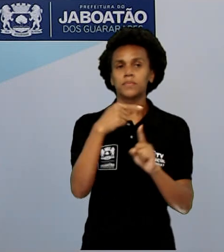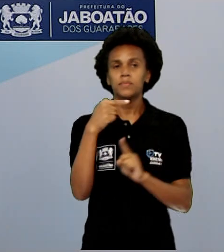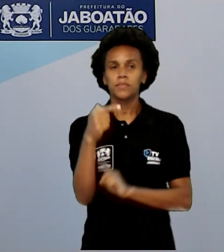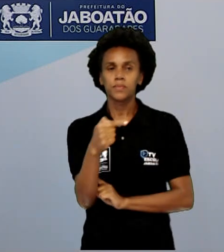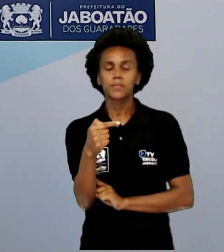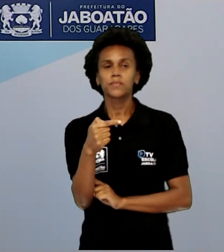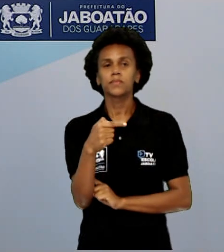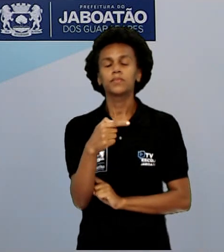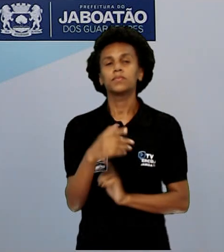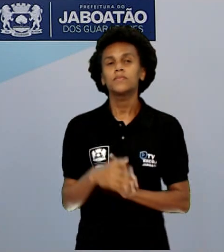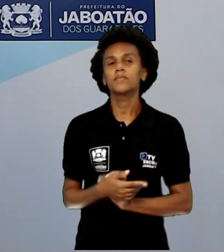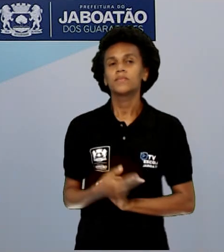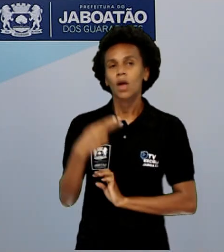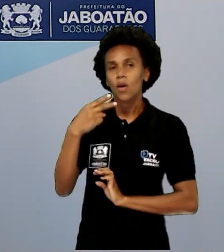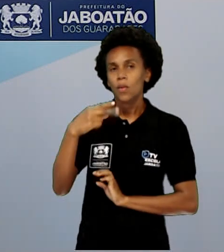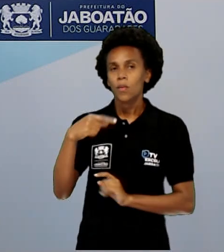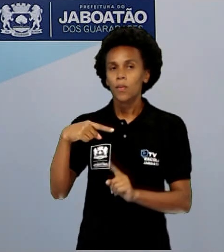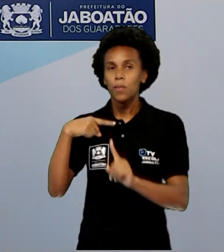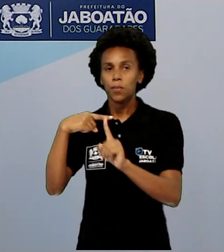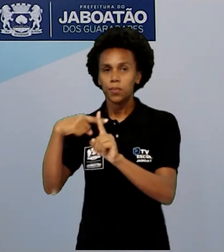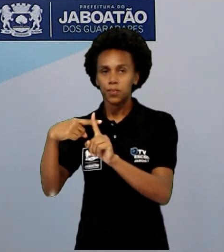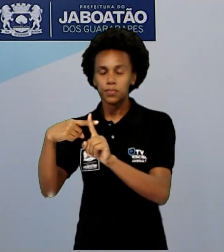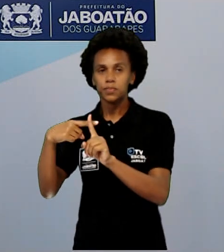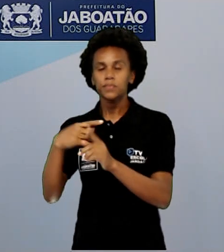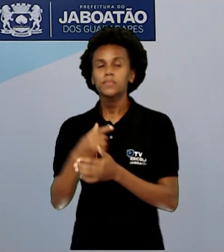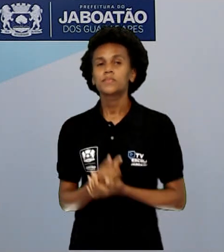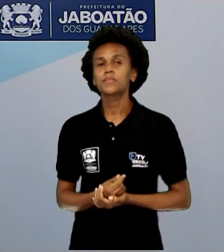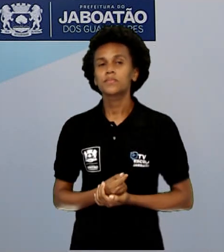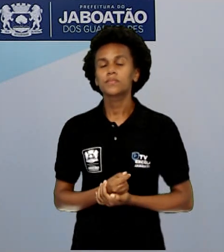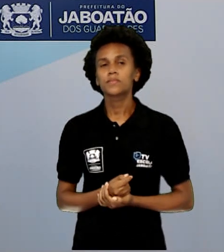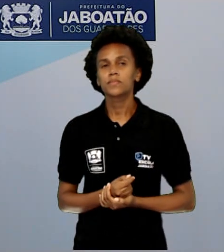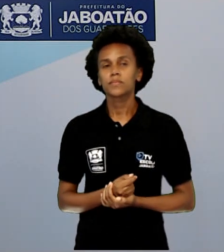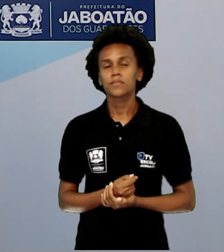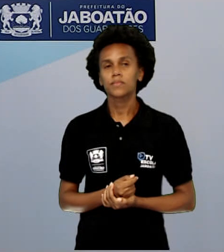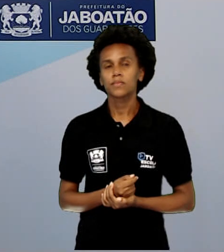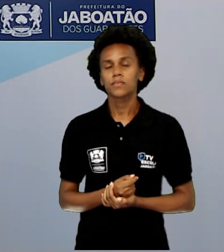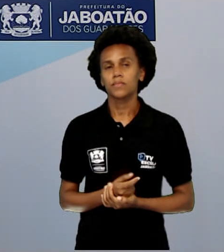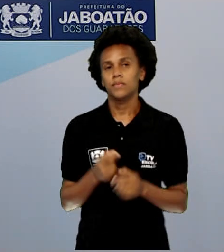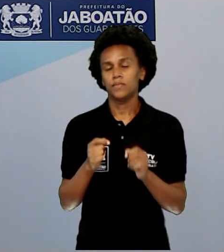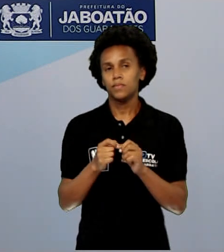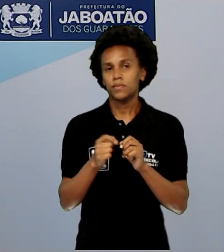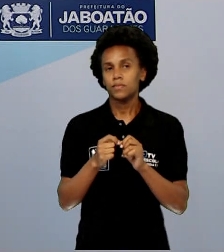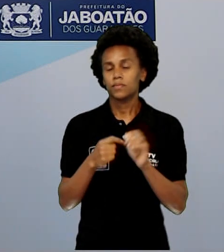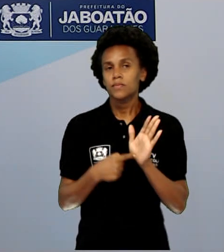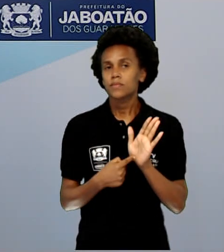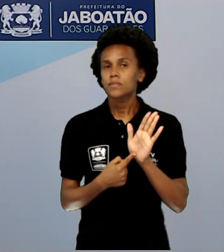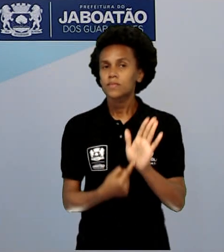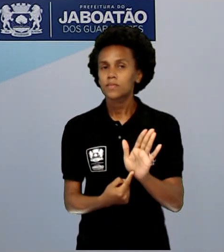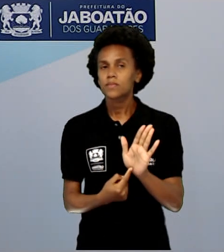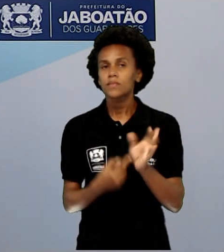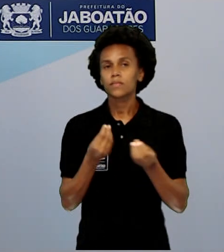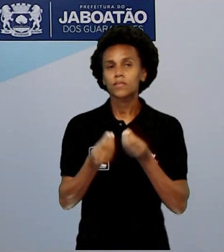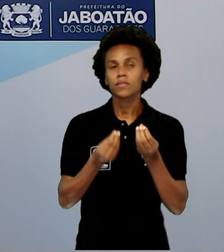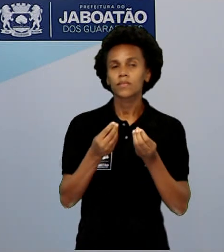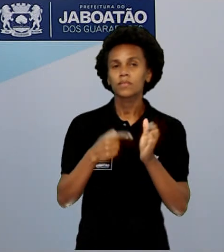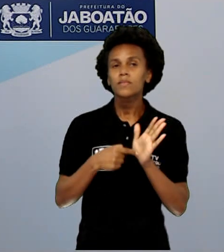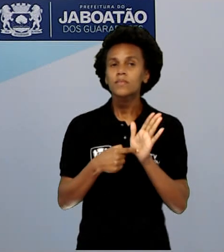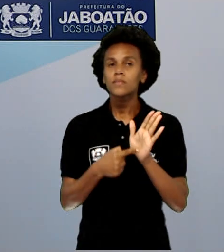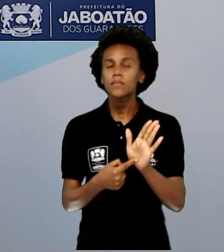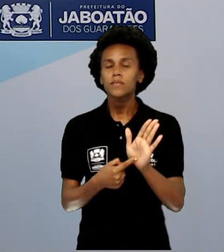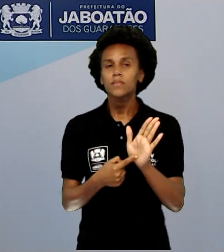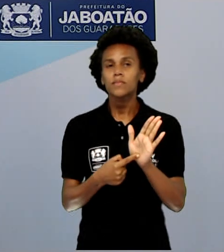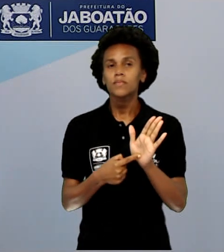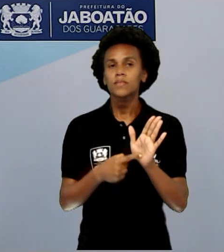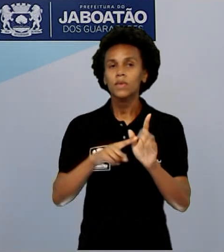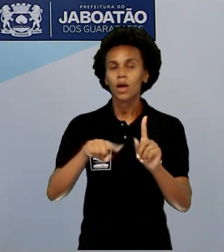vou organizar isso de forma que apareça a soma das raízes da equação. O B sobre A é menos